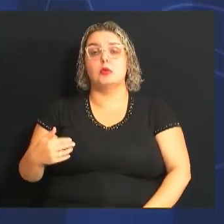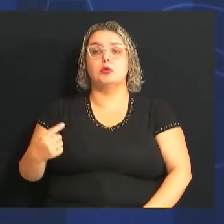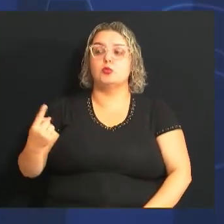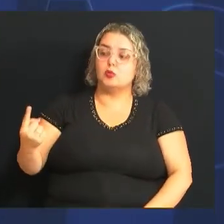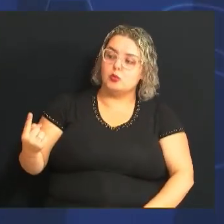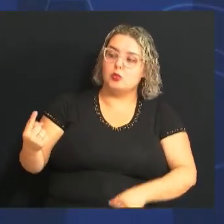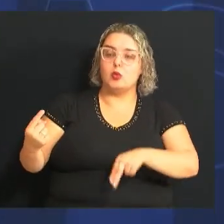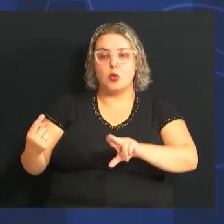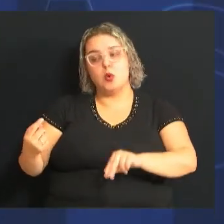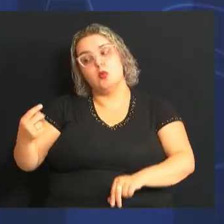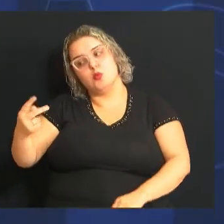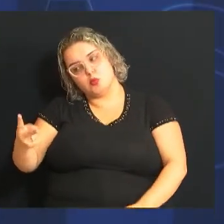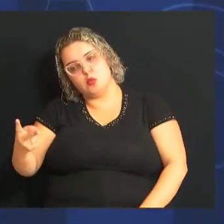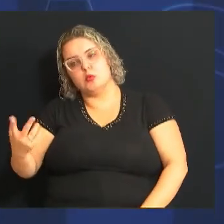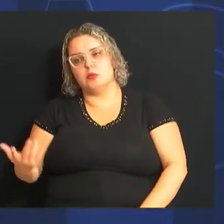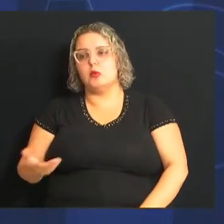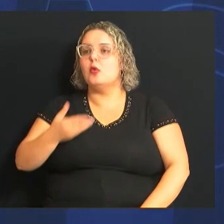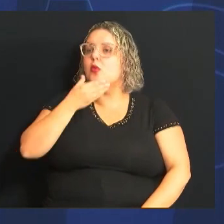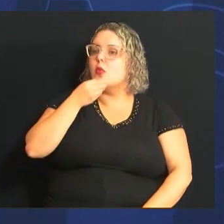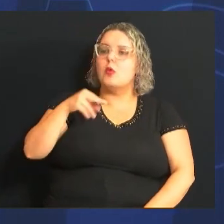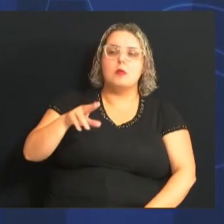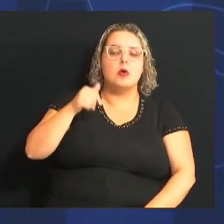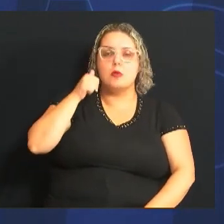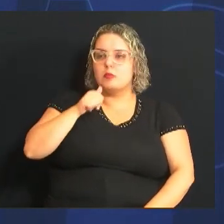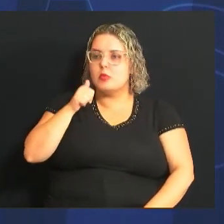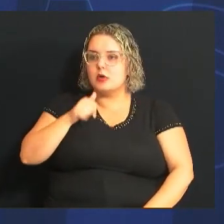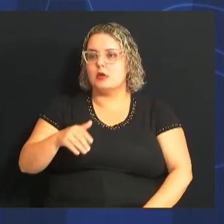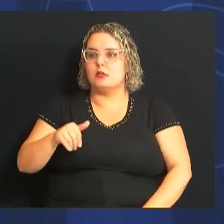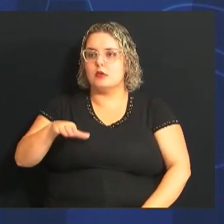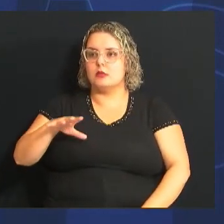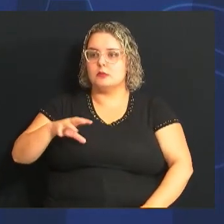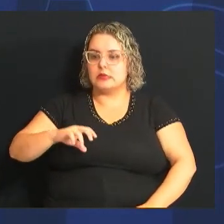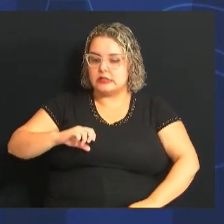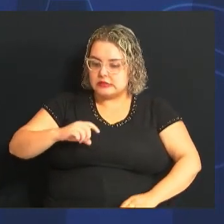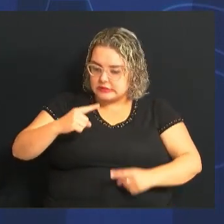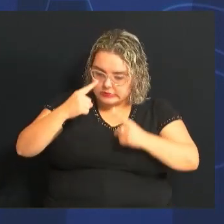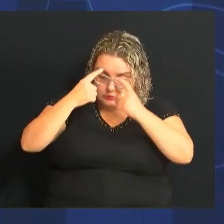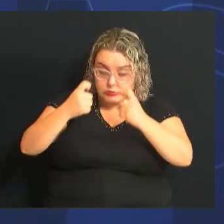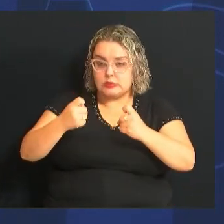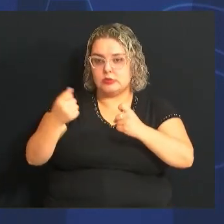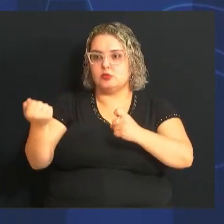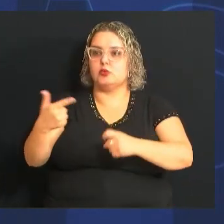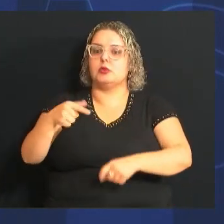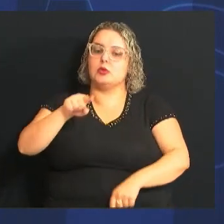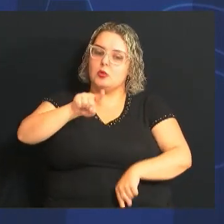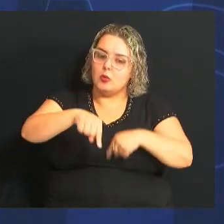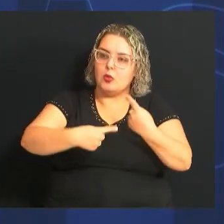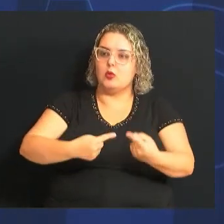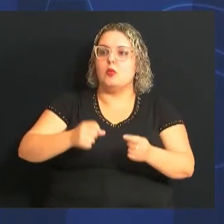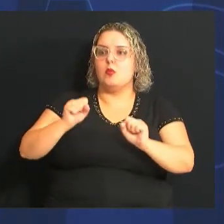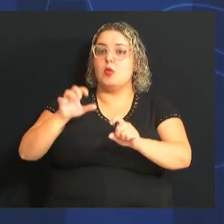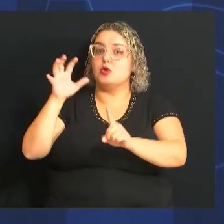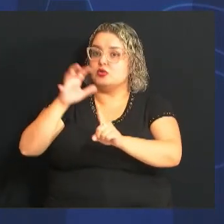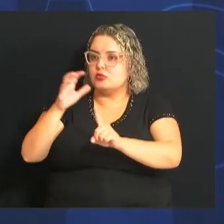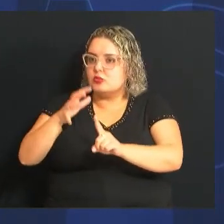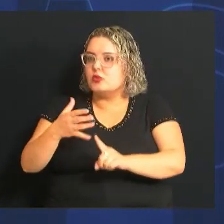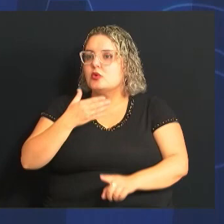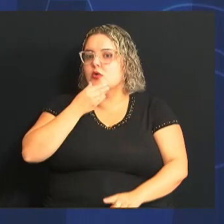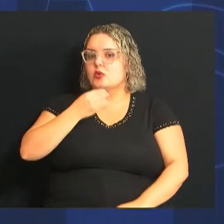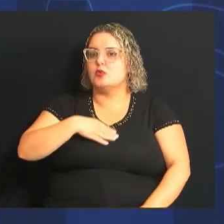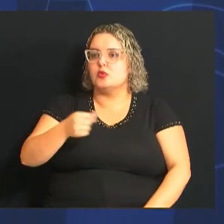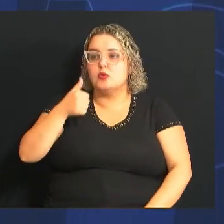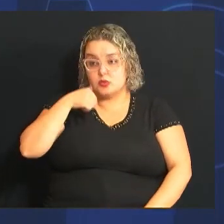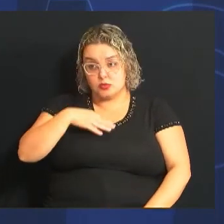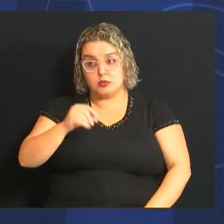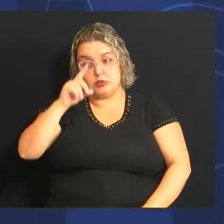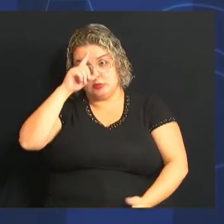aí pode ser tanto o homem quanto a mulher, é mais agressivo do que o outro, isso pode influenciar os filhos a tomarem alguma